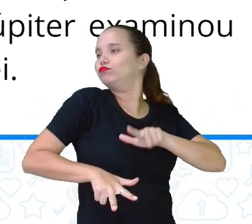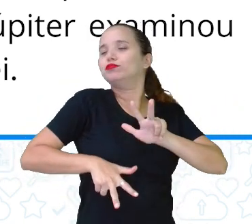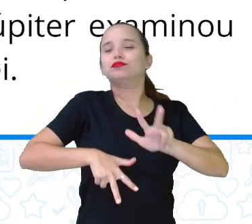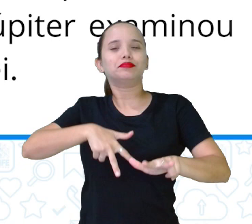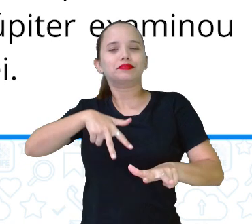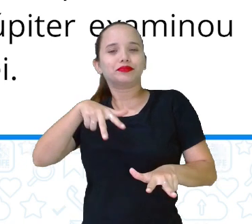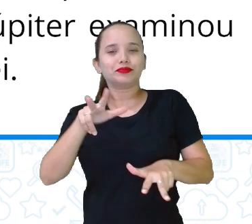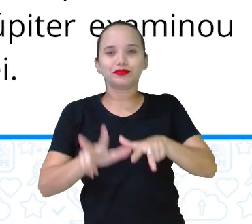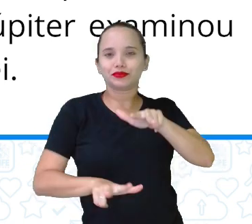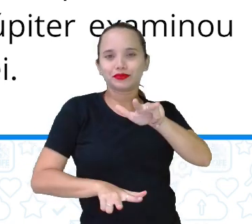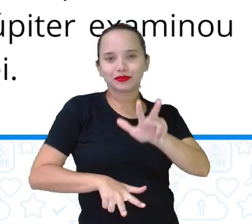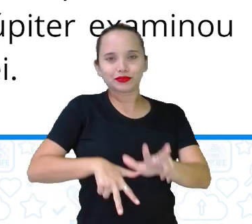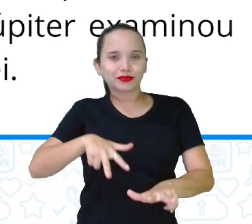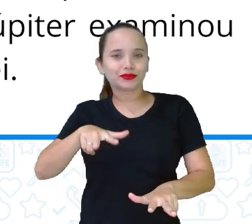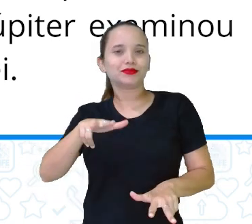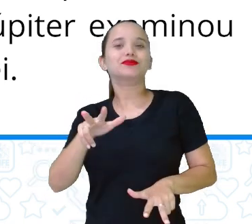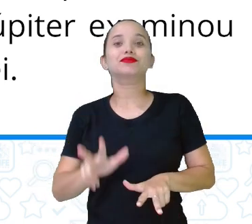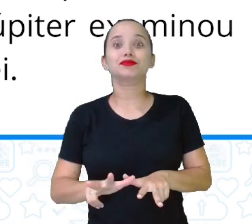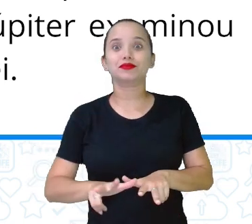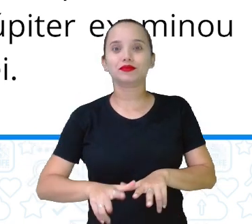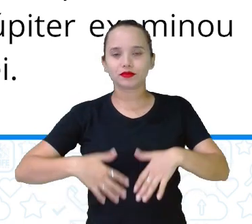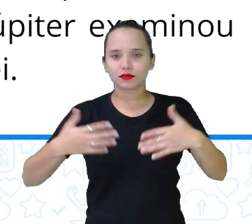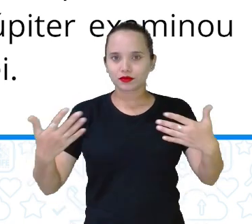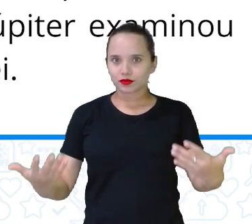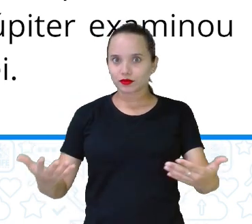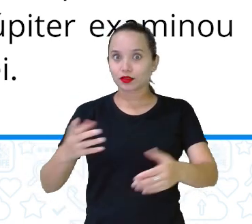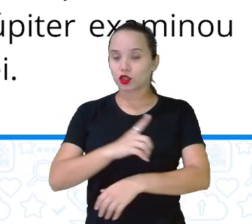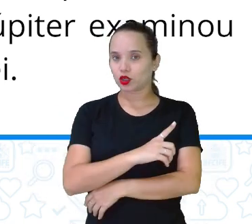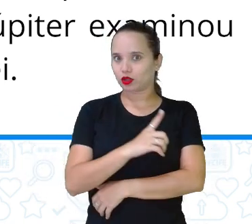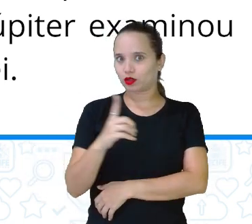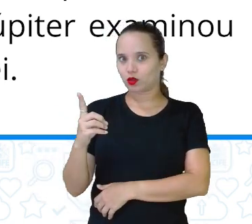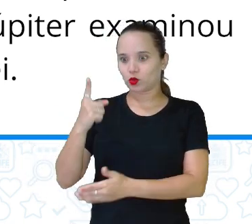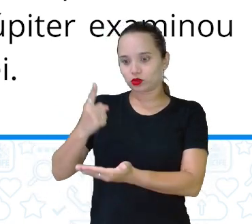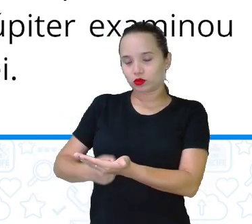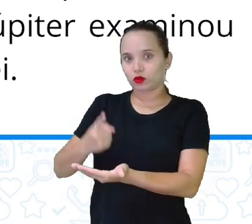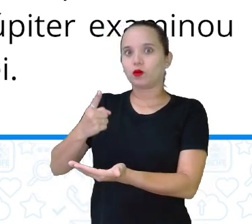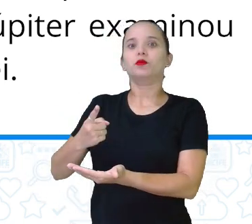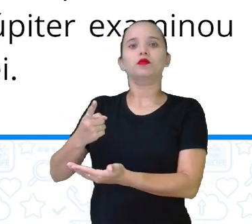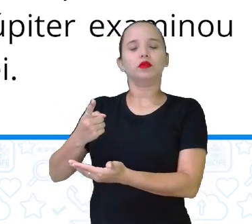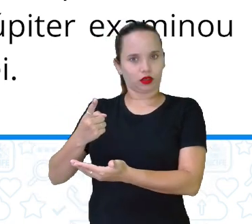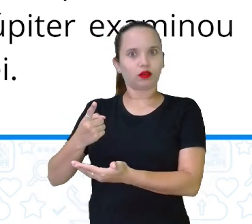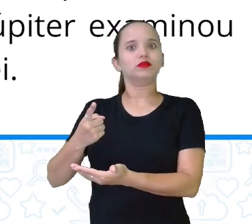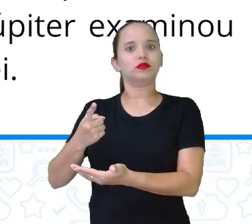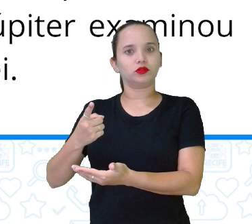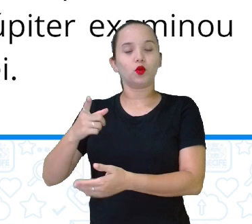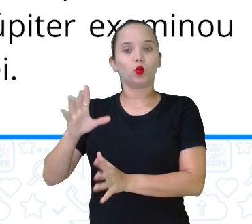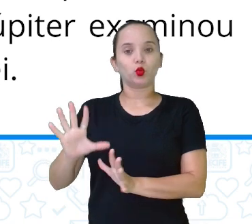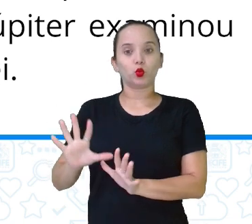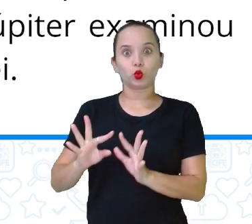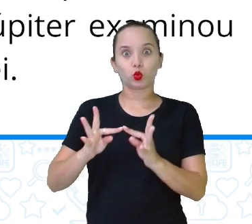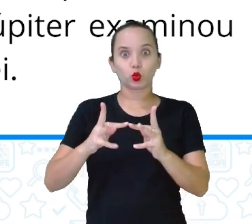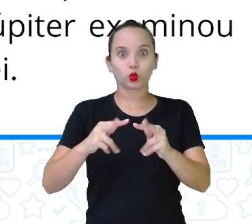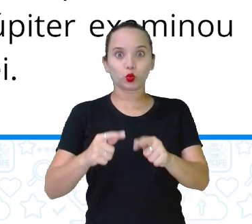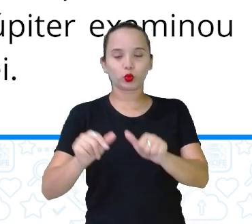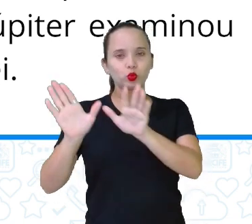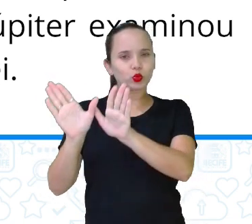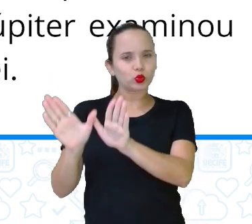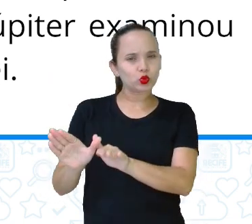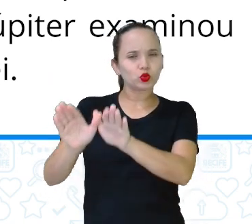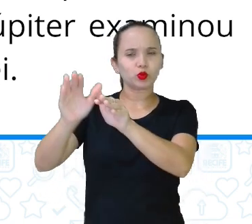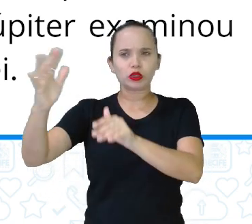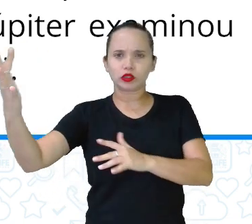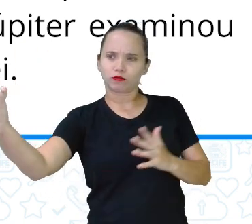ela. Quando o dia marcado chegou, os pássaros se reuniram diante do trono